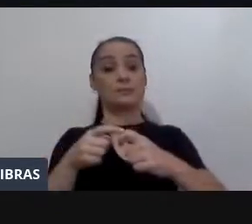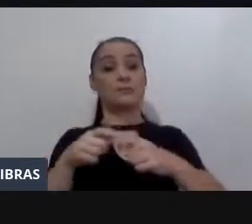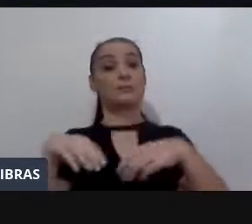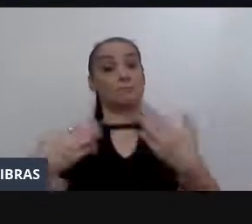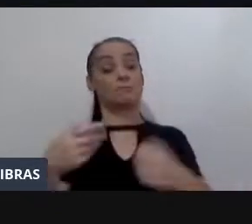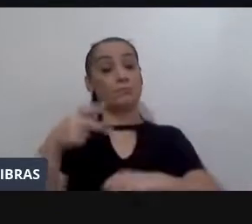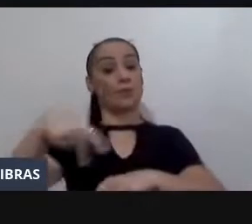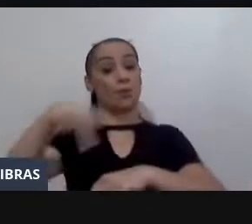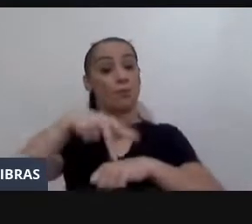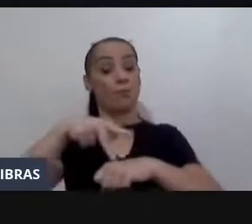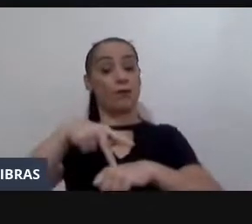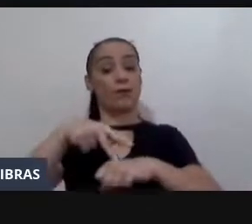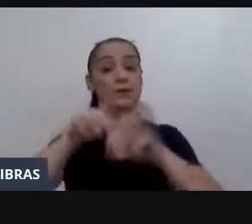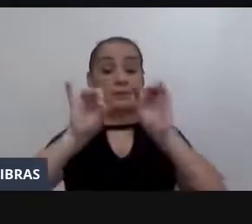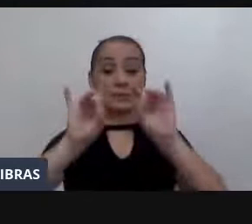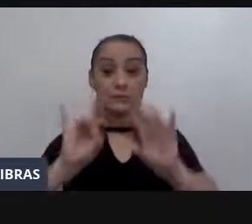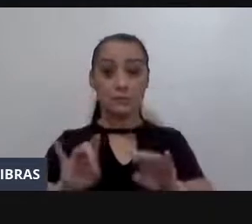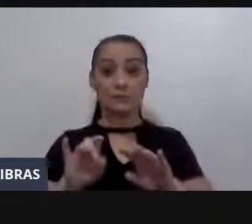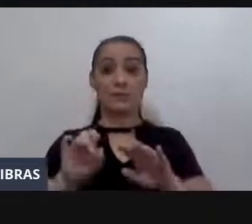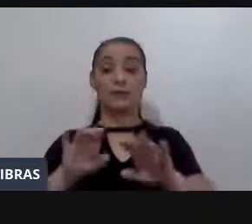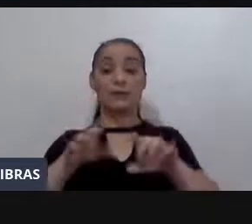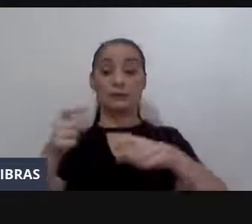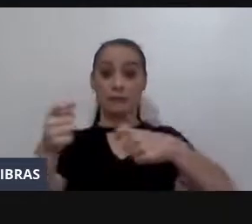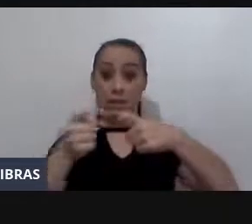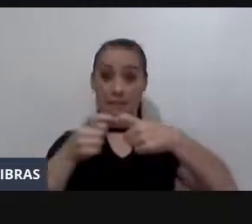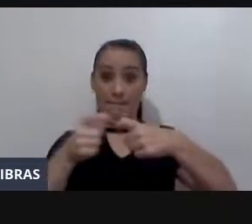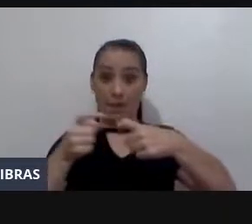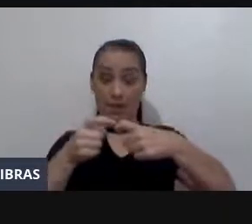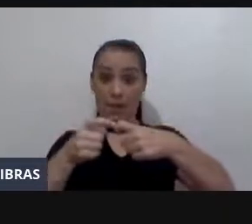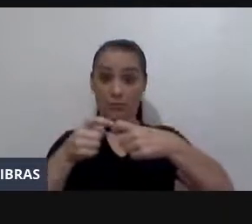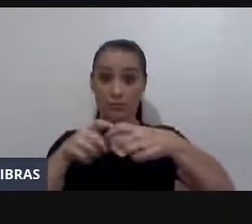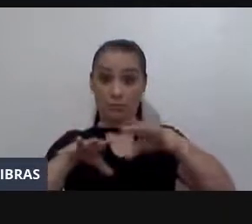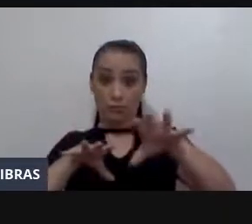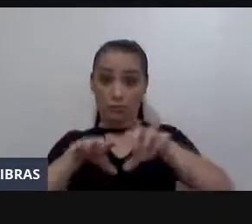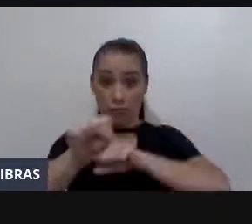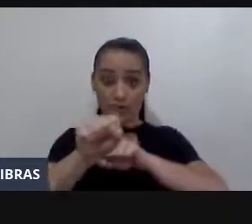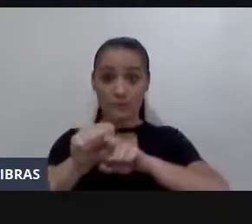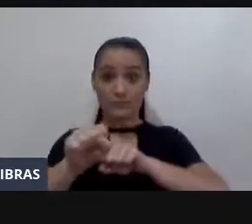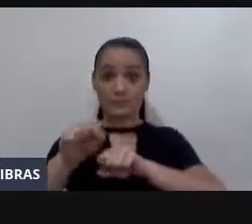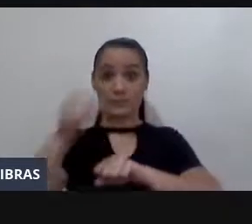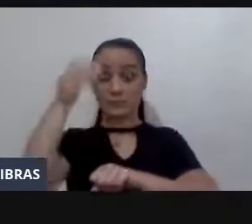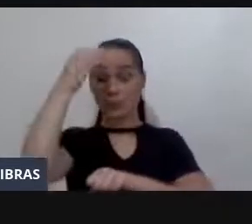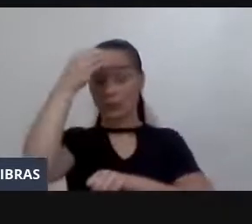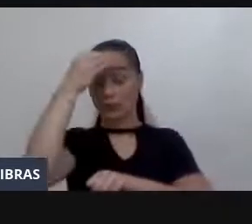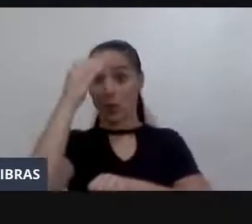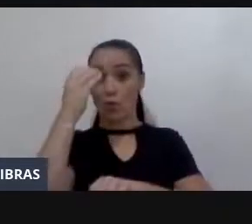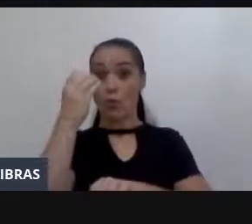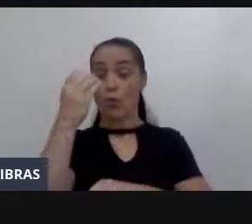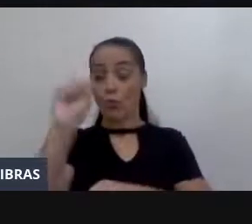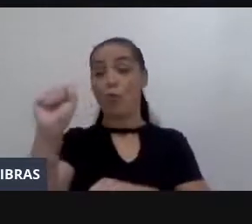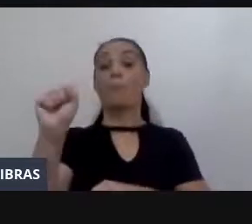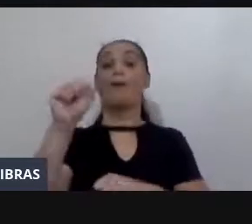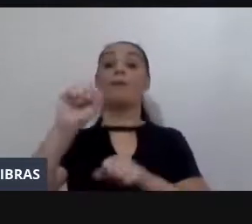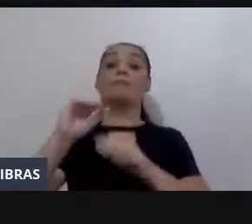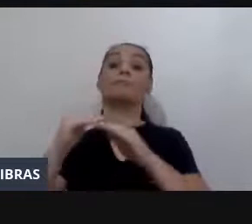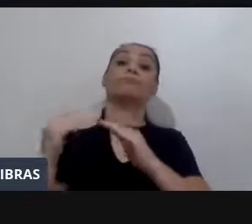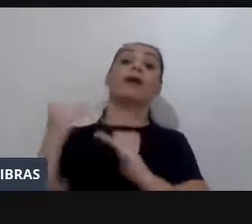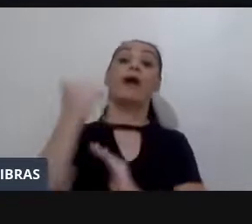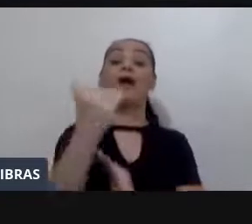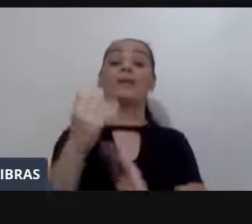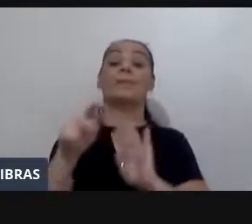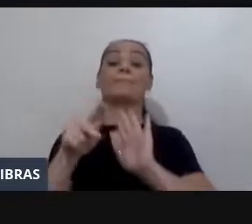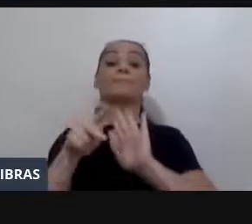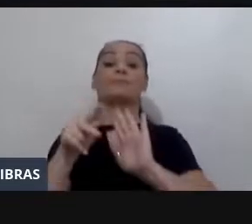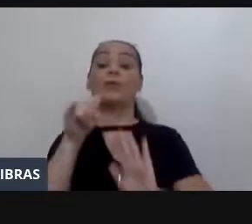especializaram na formação de médicos para o estrangeiro, além de Cuba. Você tem médicos cubanos, por exemplo, você encontra no Canadá, você encontra